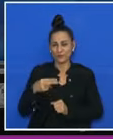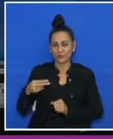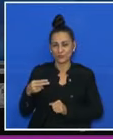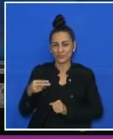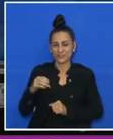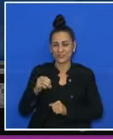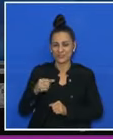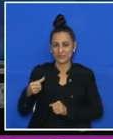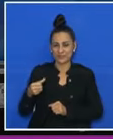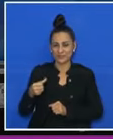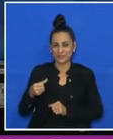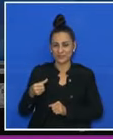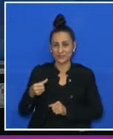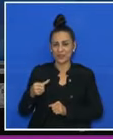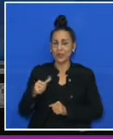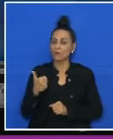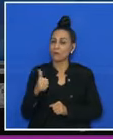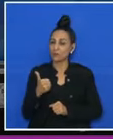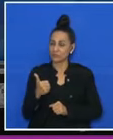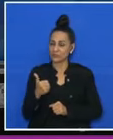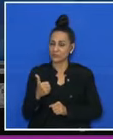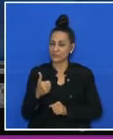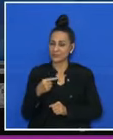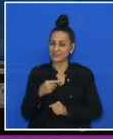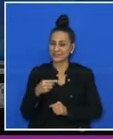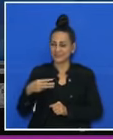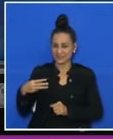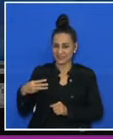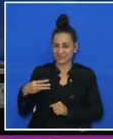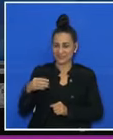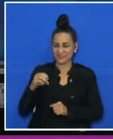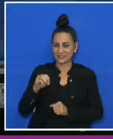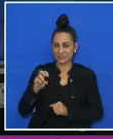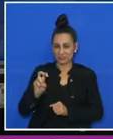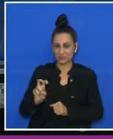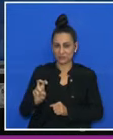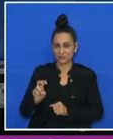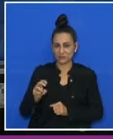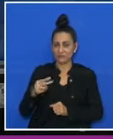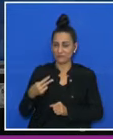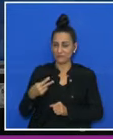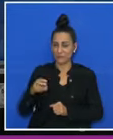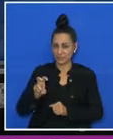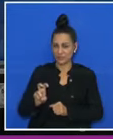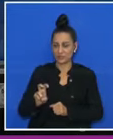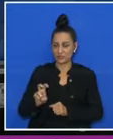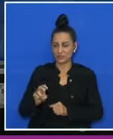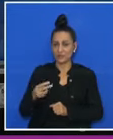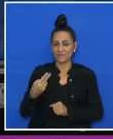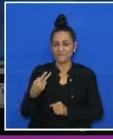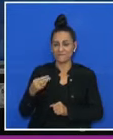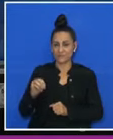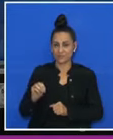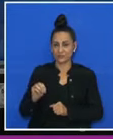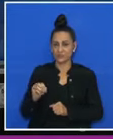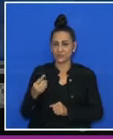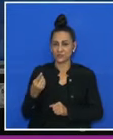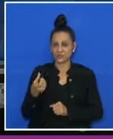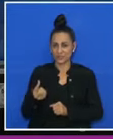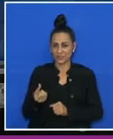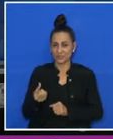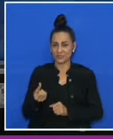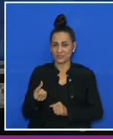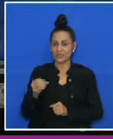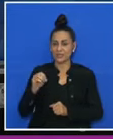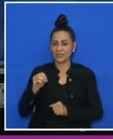22, 06, 11, 13, 05, 25, 20,